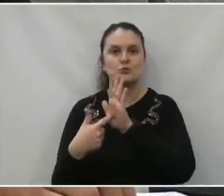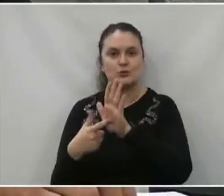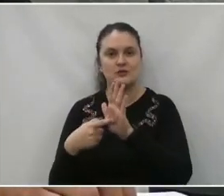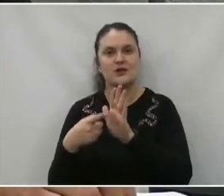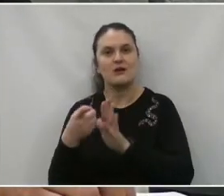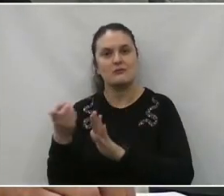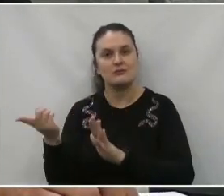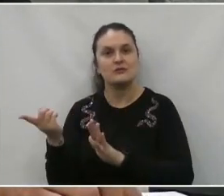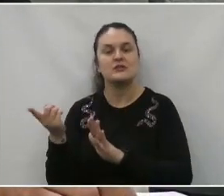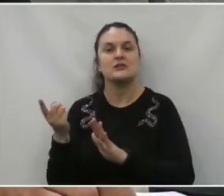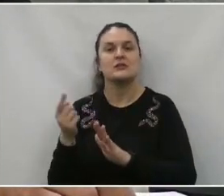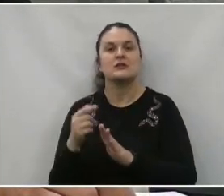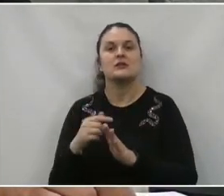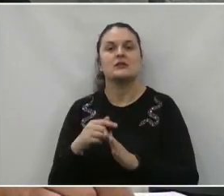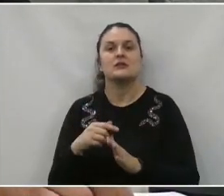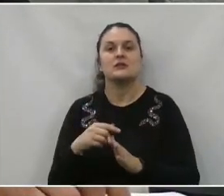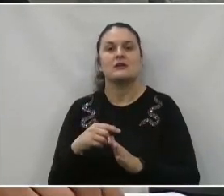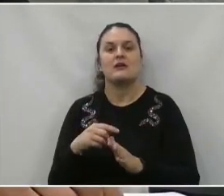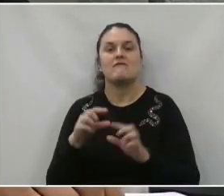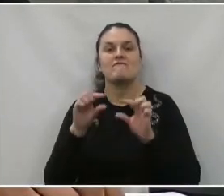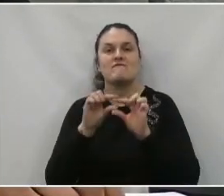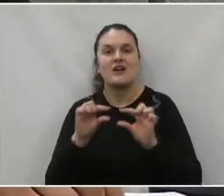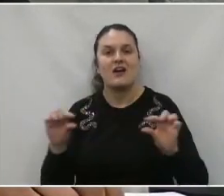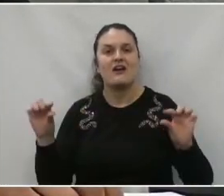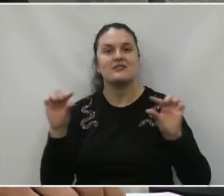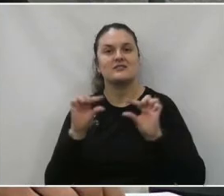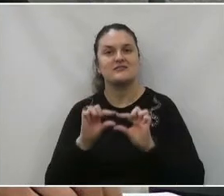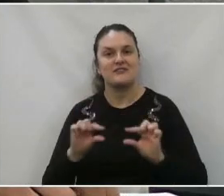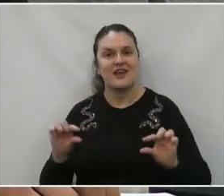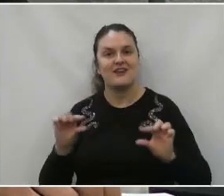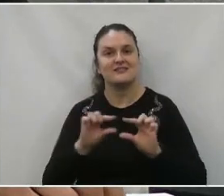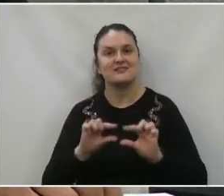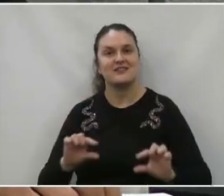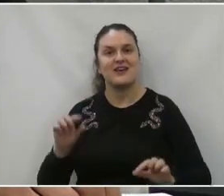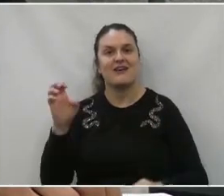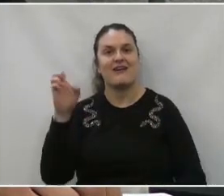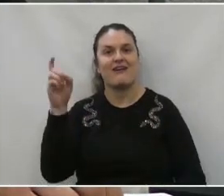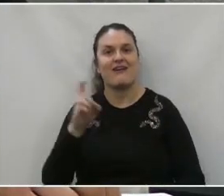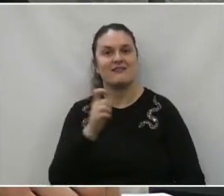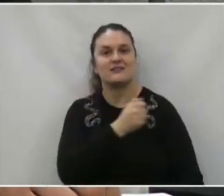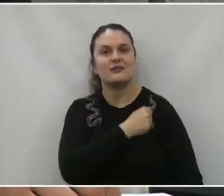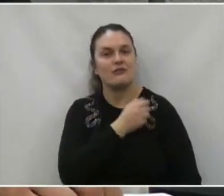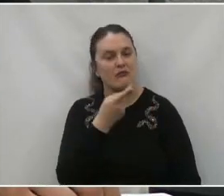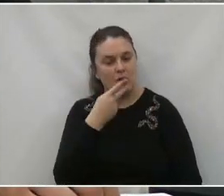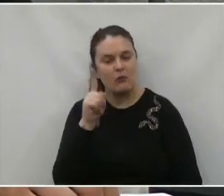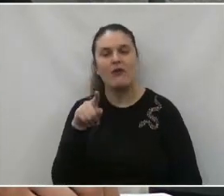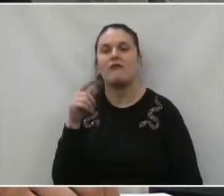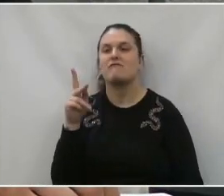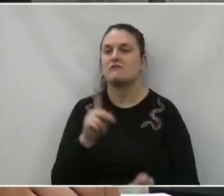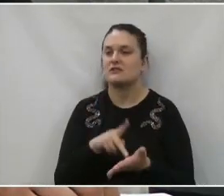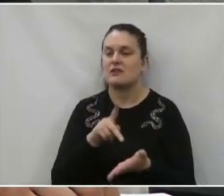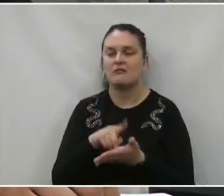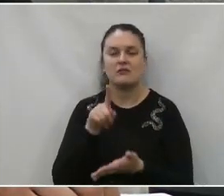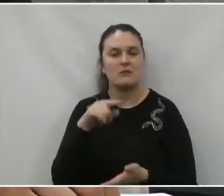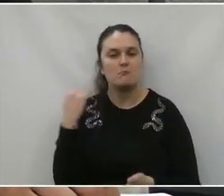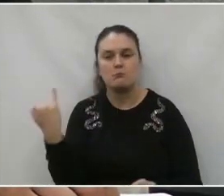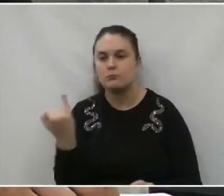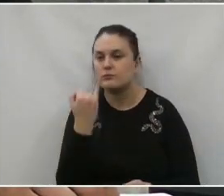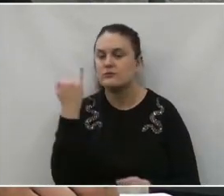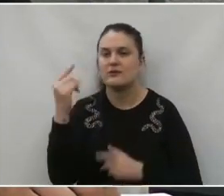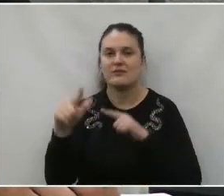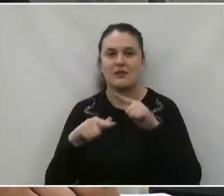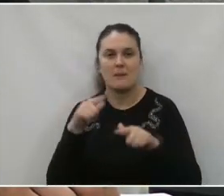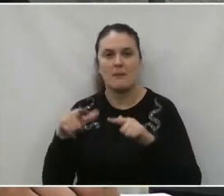senhores as frases desses ex-alunos dizendo da importância desse trabalho